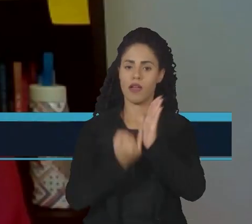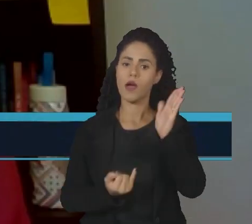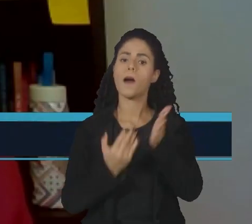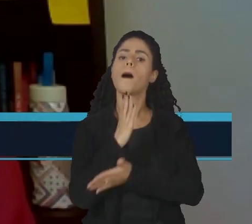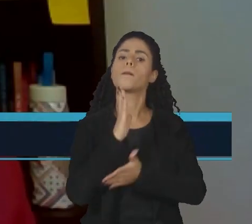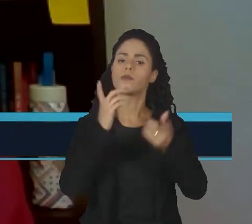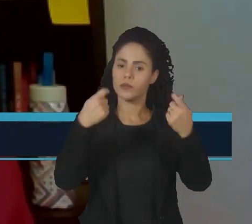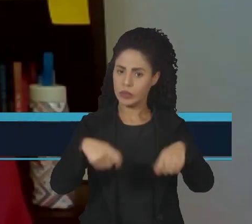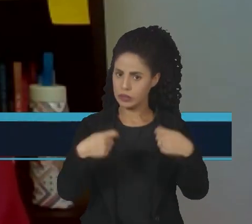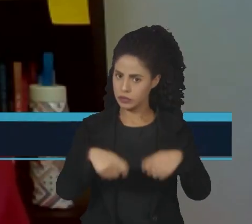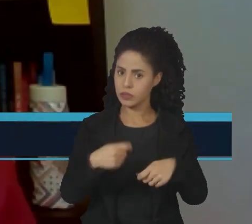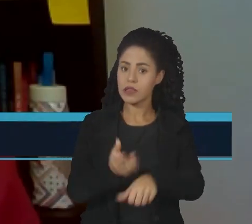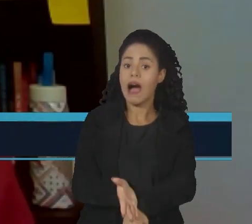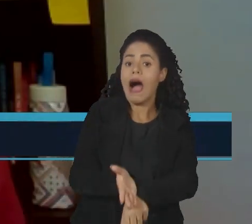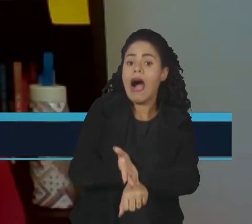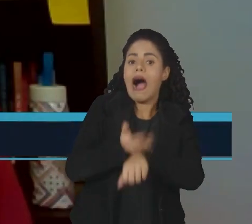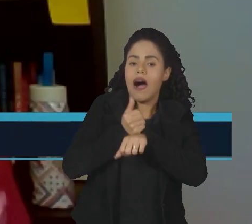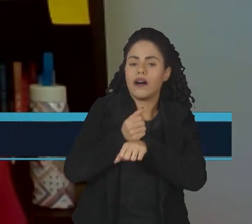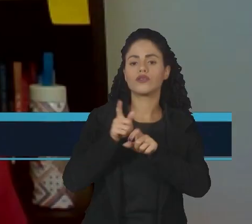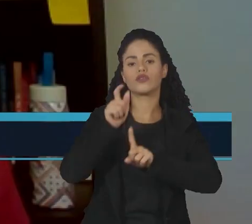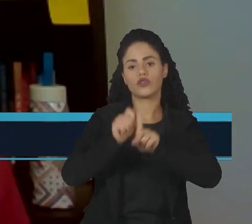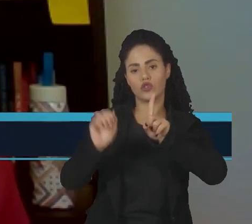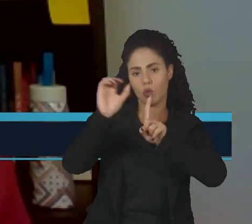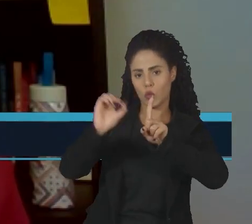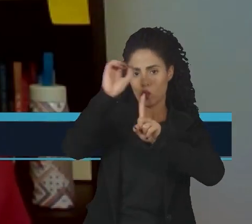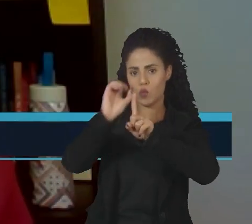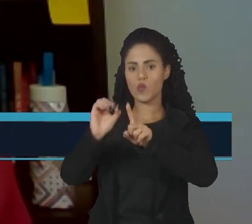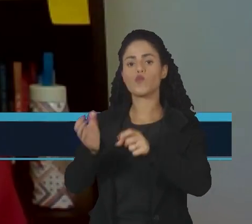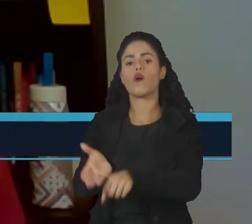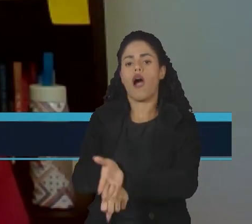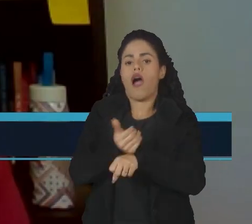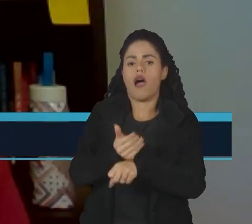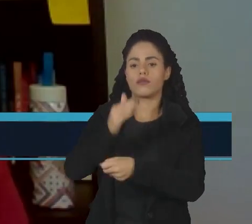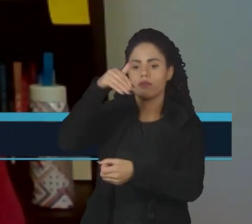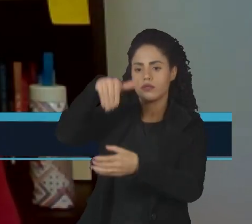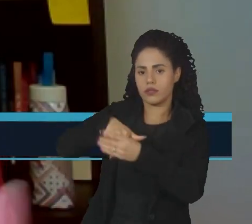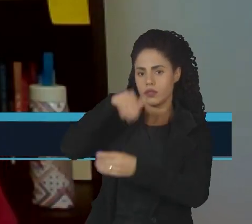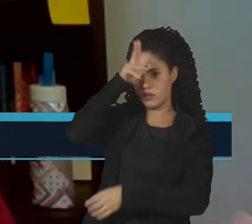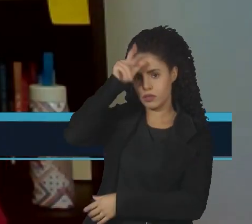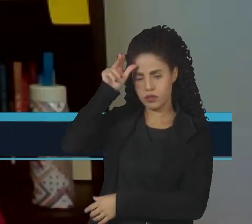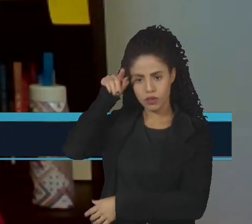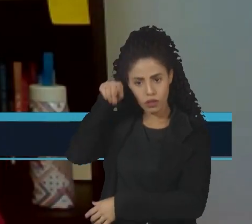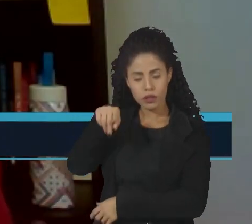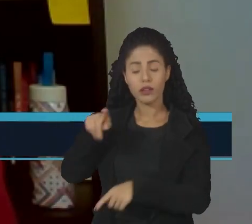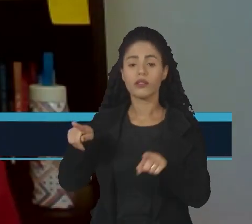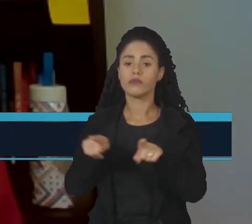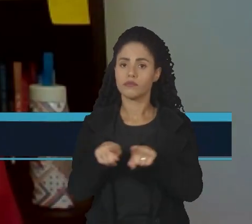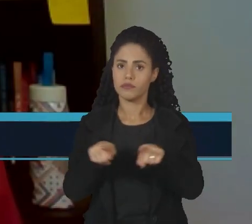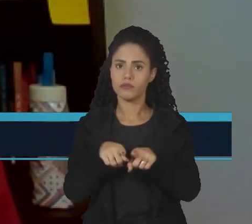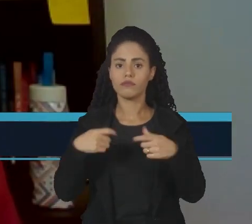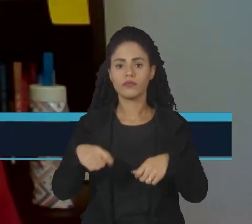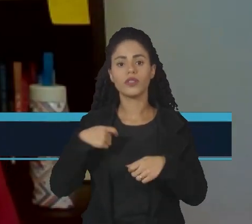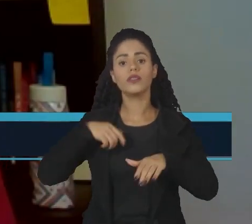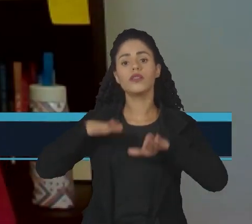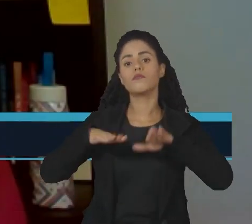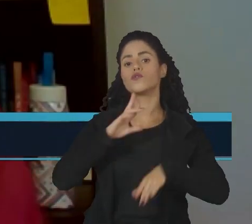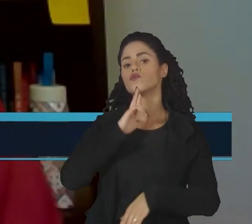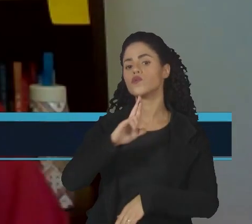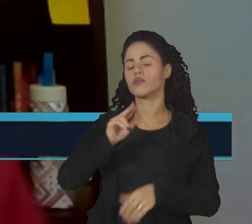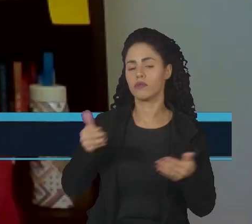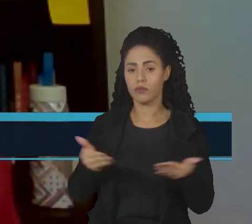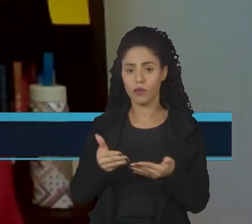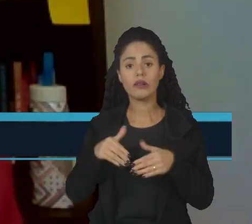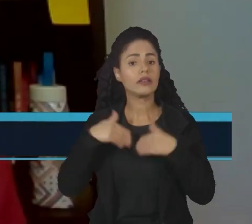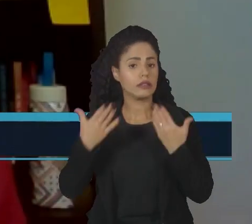antes das eleições municipais e ela não vire uma moeda de troca tão forte dependendo do resultado das eleições, né? Então,